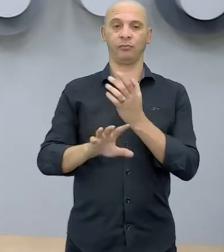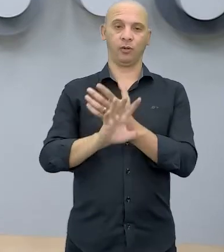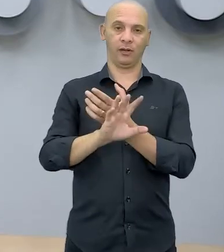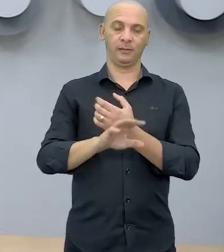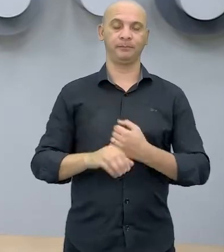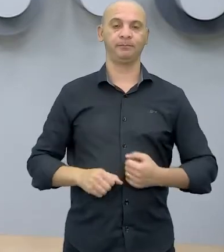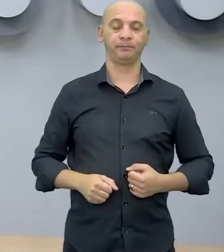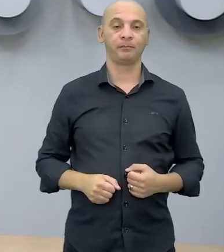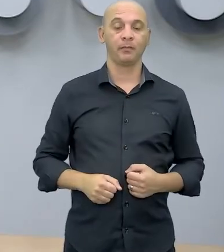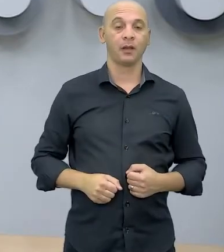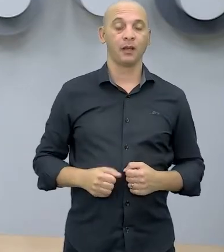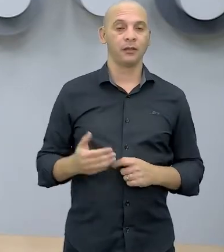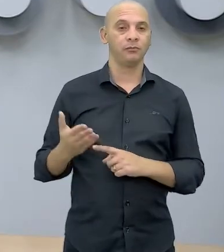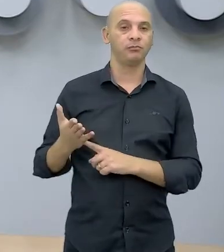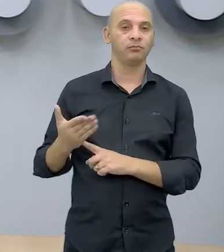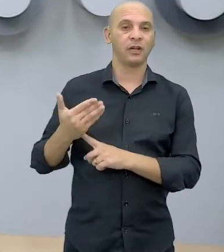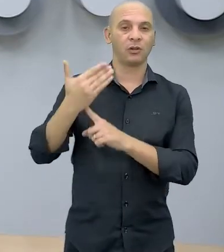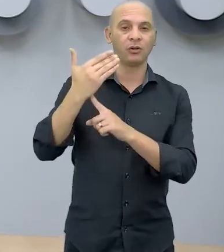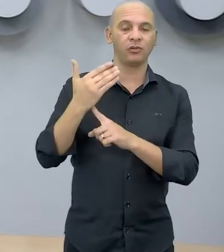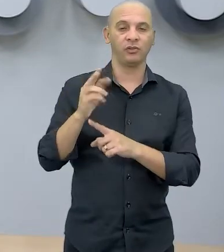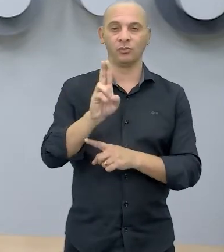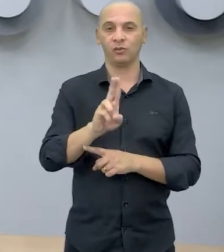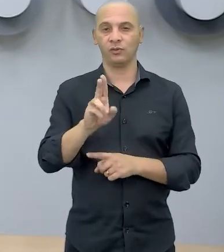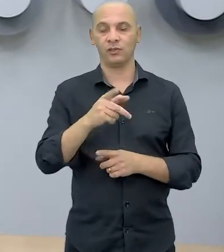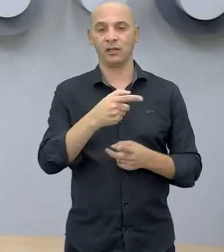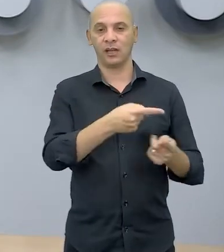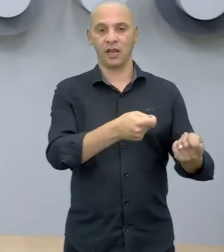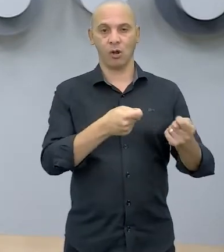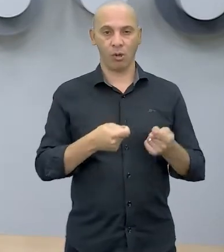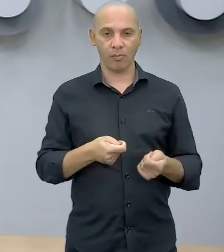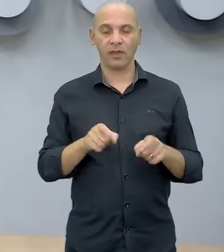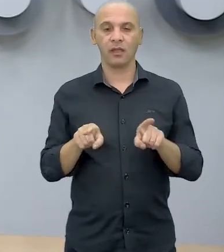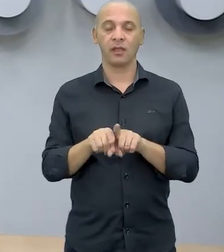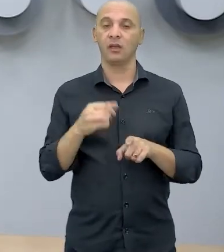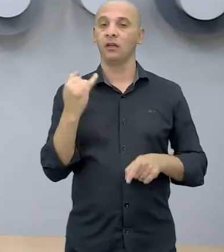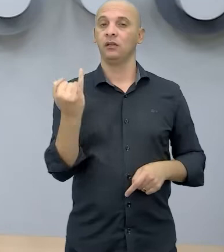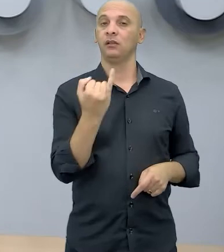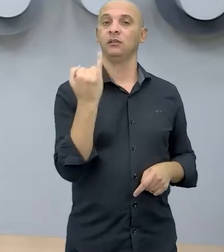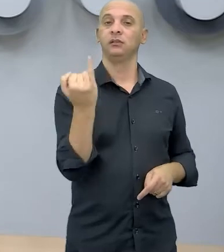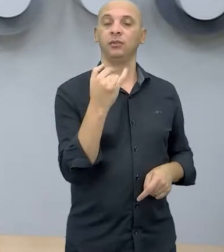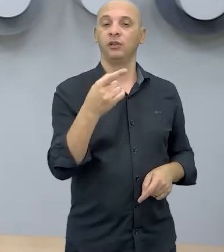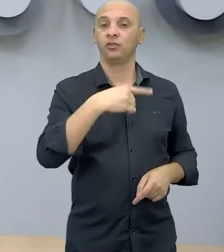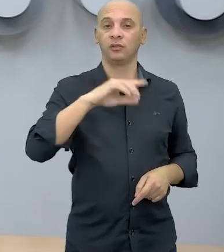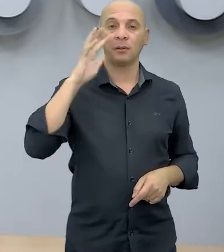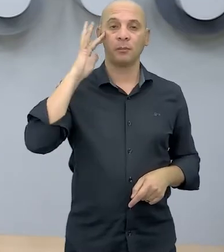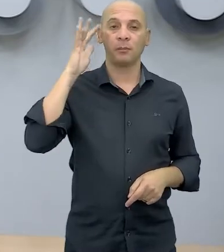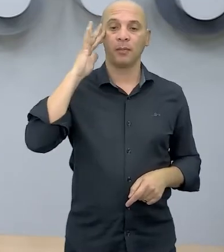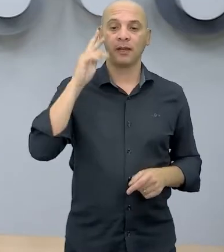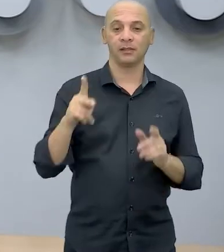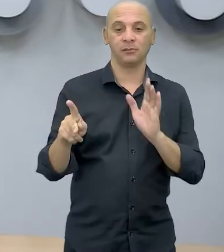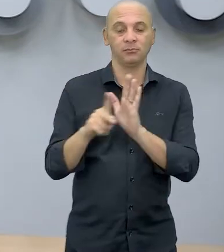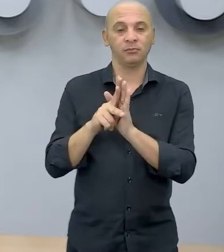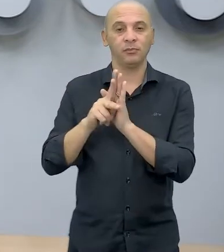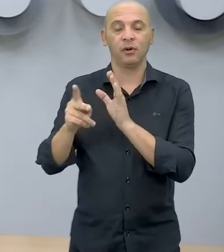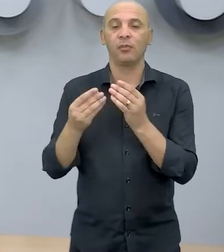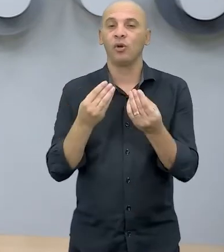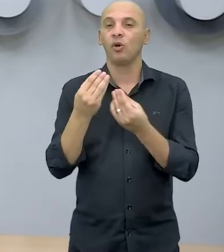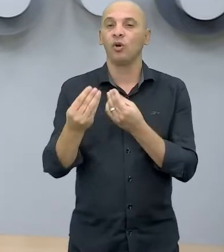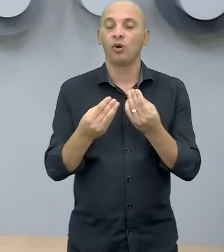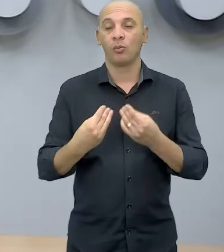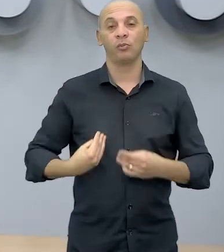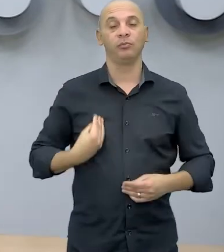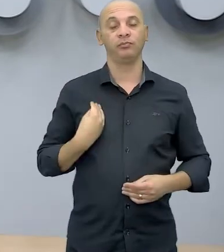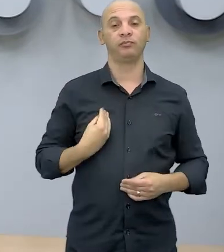a informatização da economia é um dos elementos importantes para a gente pensar esse contexto contemporâneo